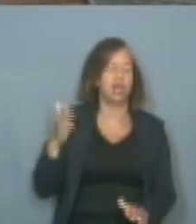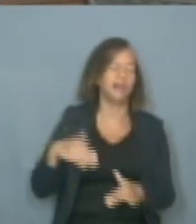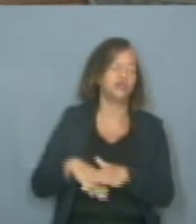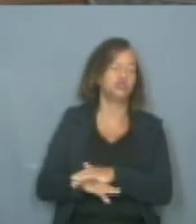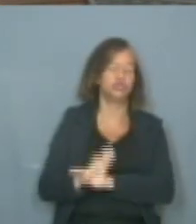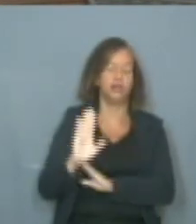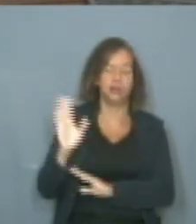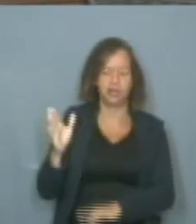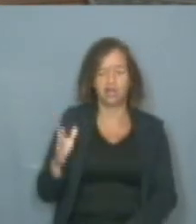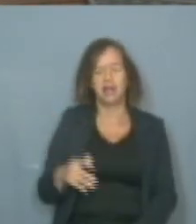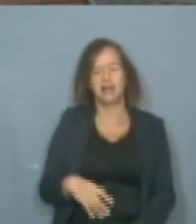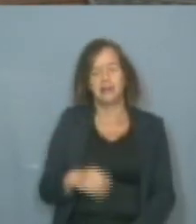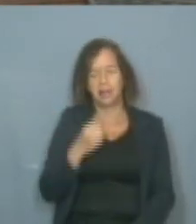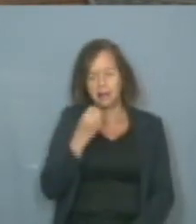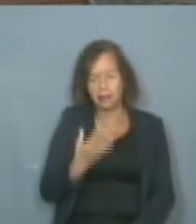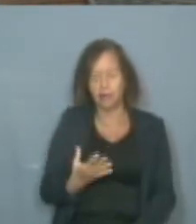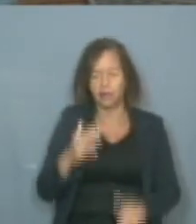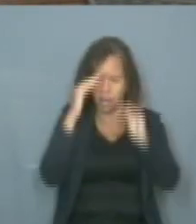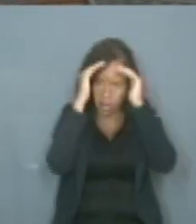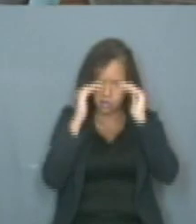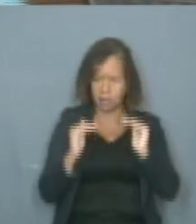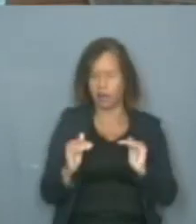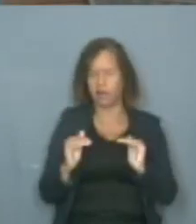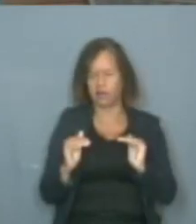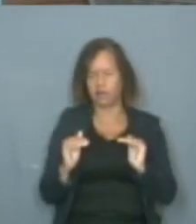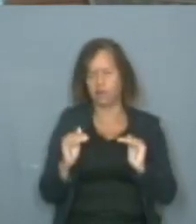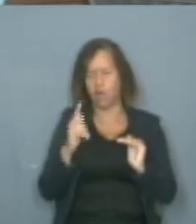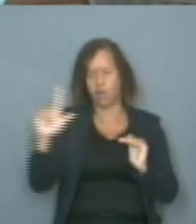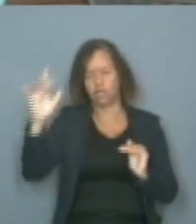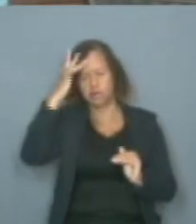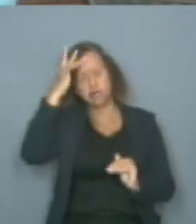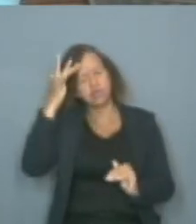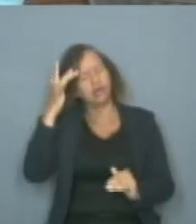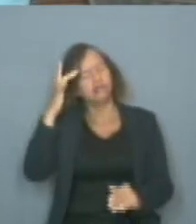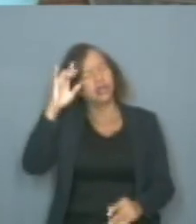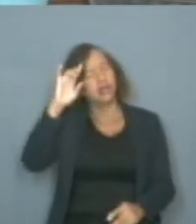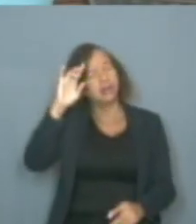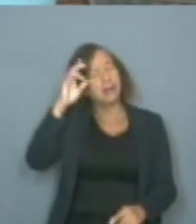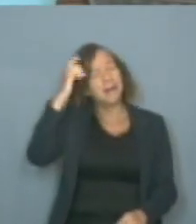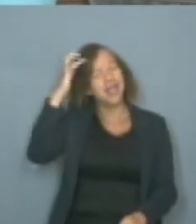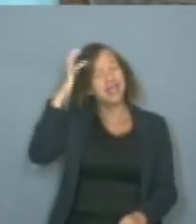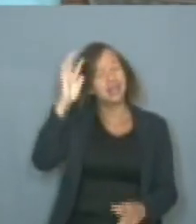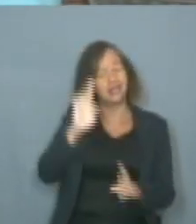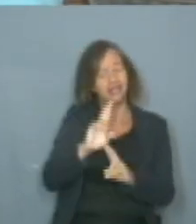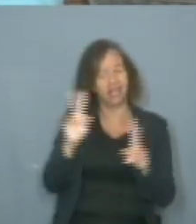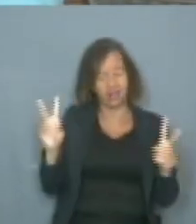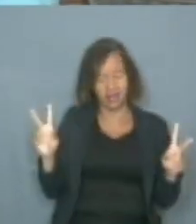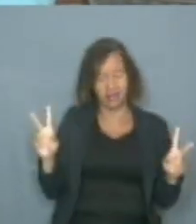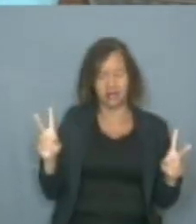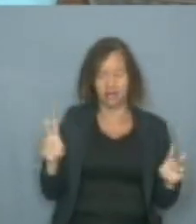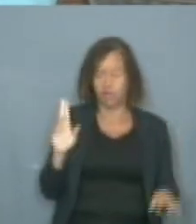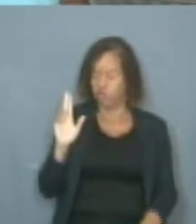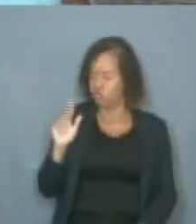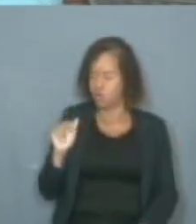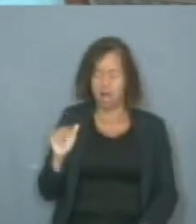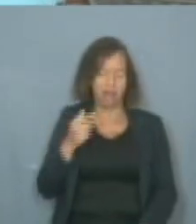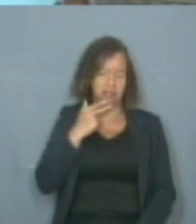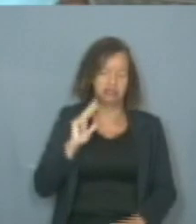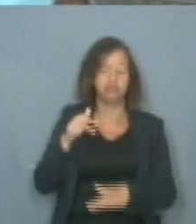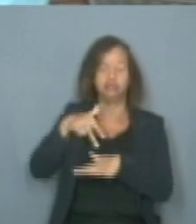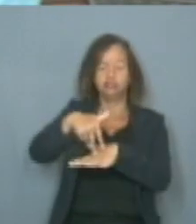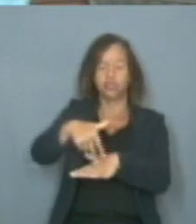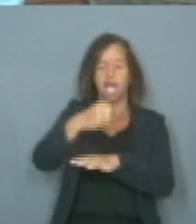acostumada. Mas é muito bom se manter o respeito com as pessoas que pensam ao contrário. E eu jamais vou deixar de me posicionar